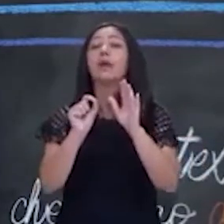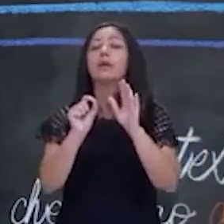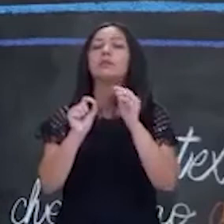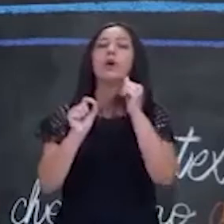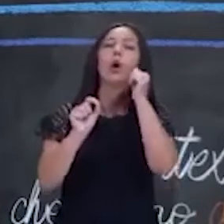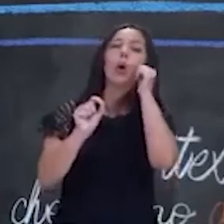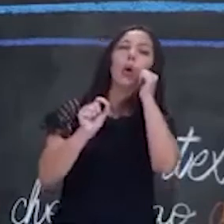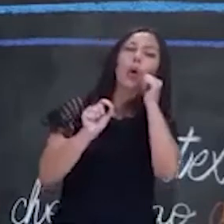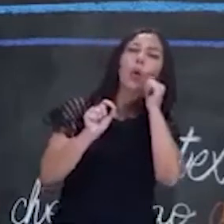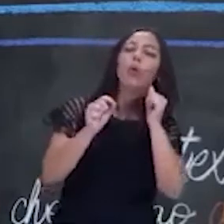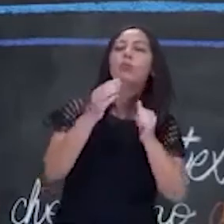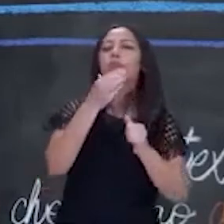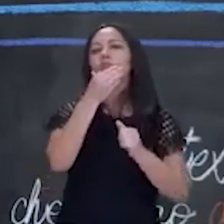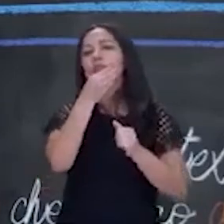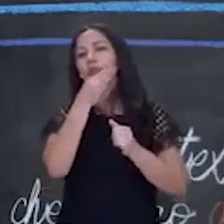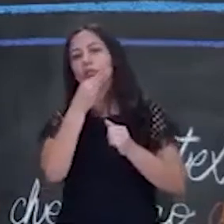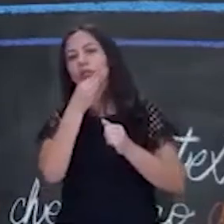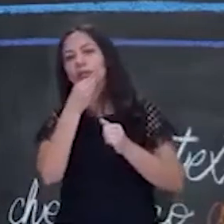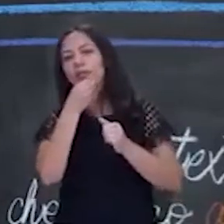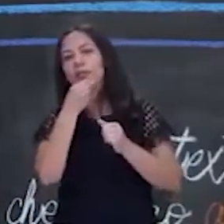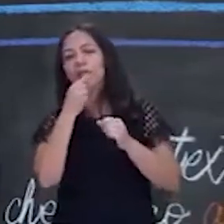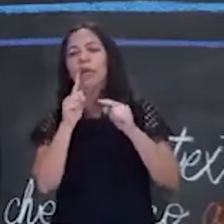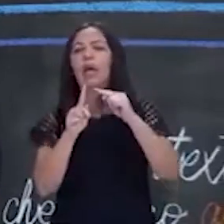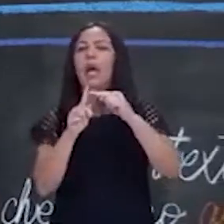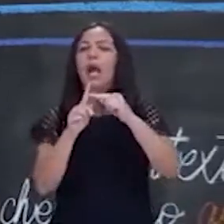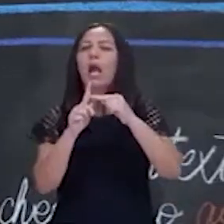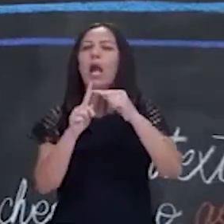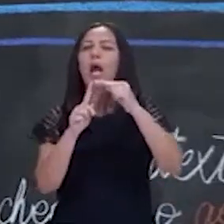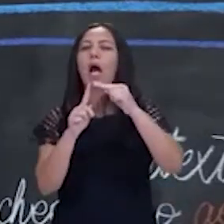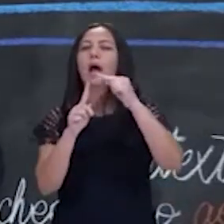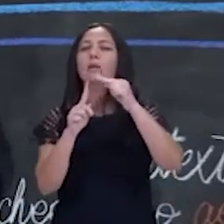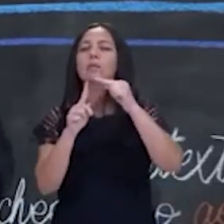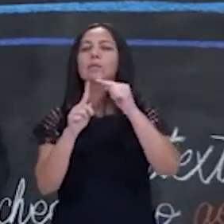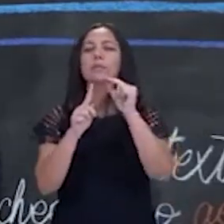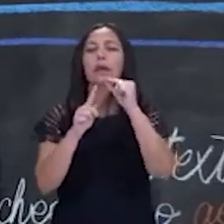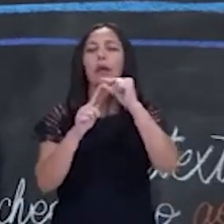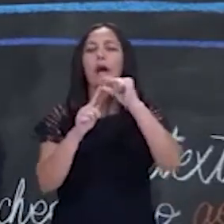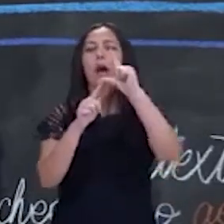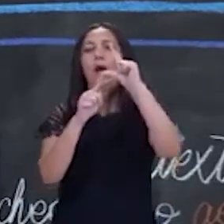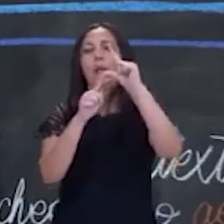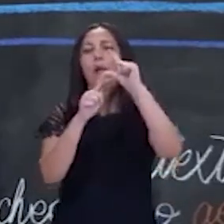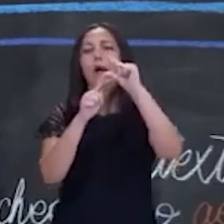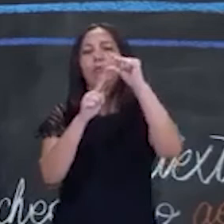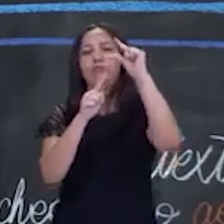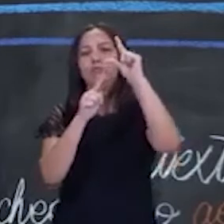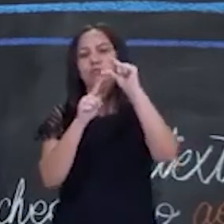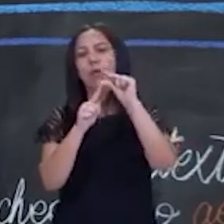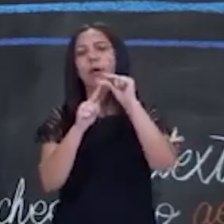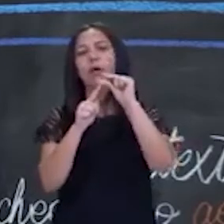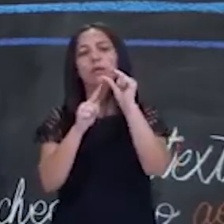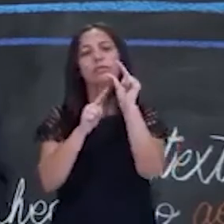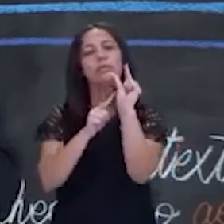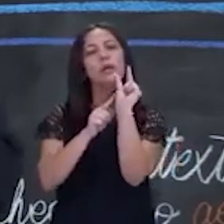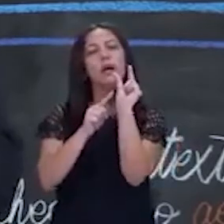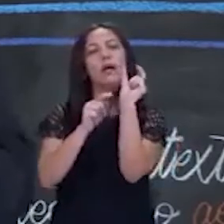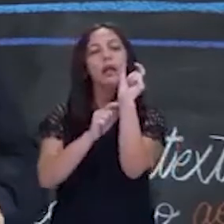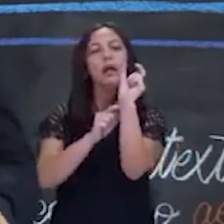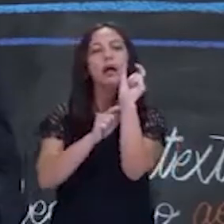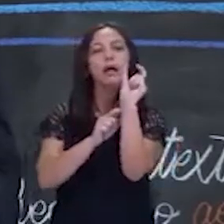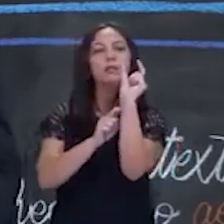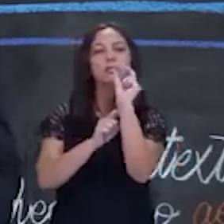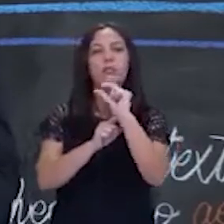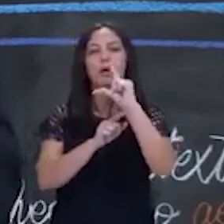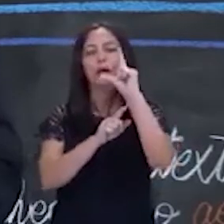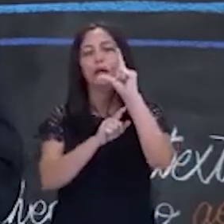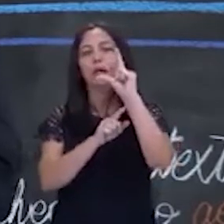falar em gênero, eu estou falando de masculino e de feminino. Quando eu falar em grau, eu estou falando daqueles graus das palavras, o aumentativo, o diminutivo, o grau normal,